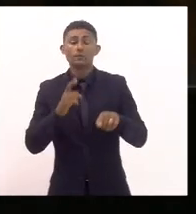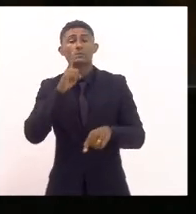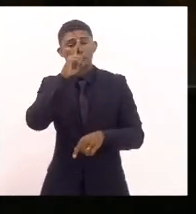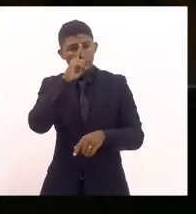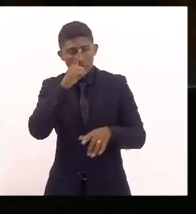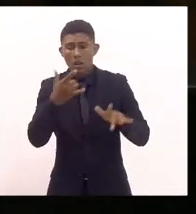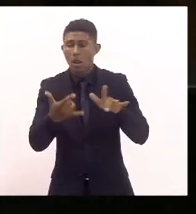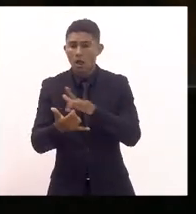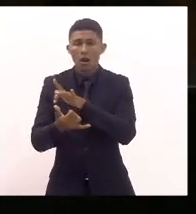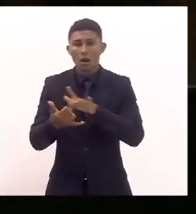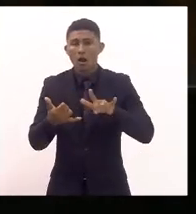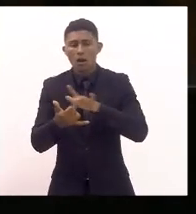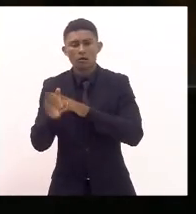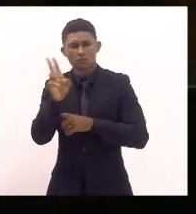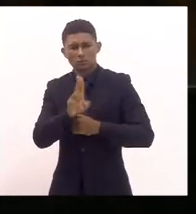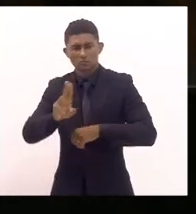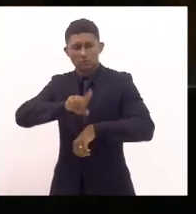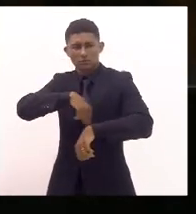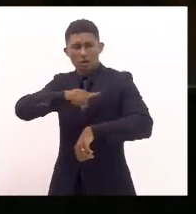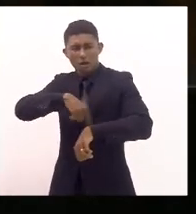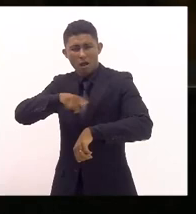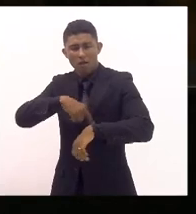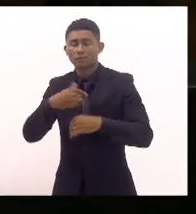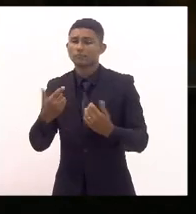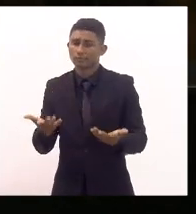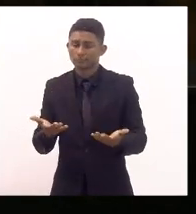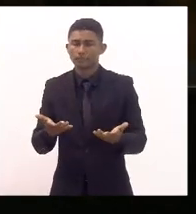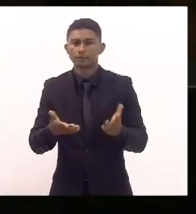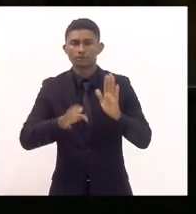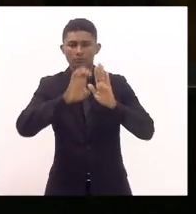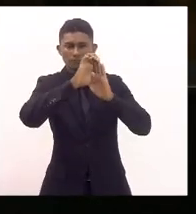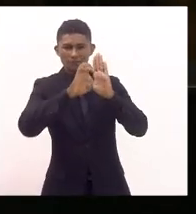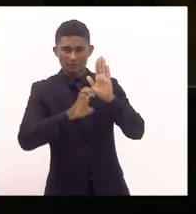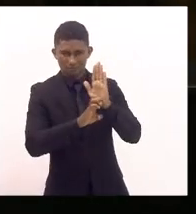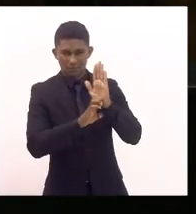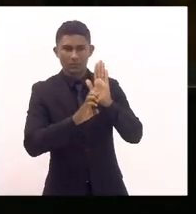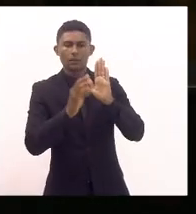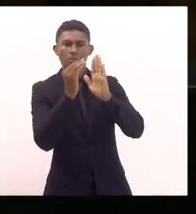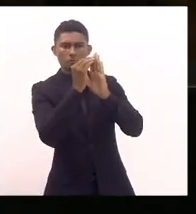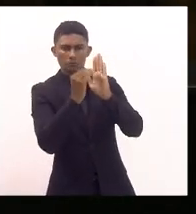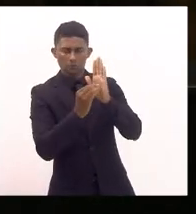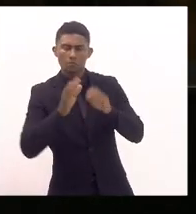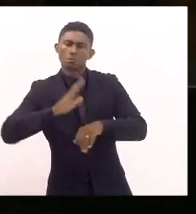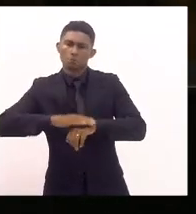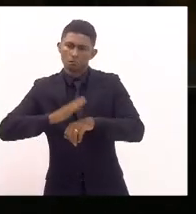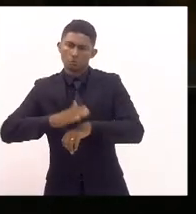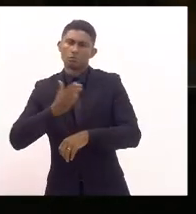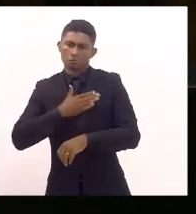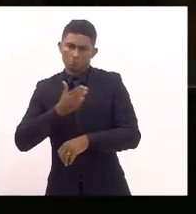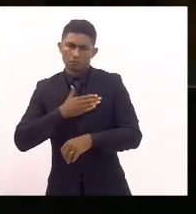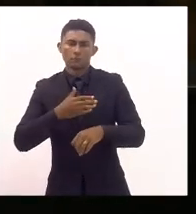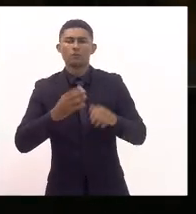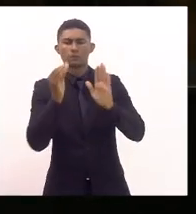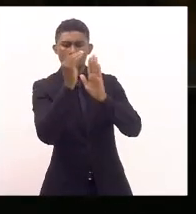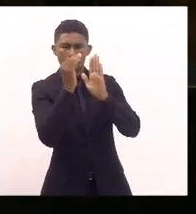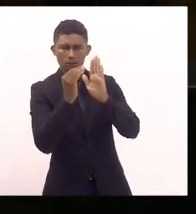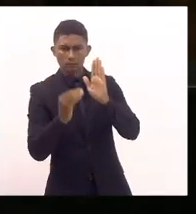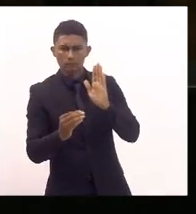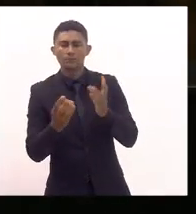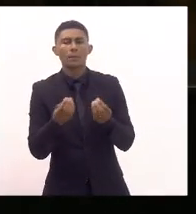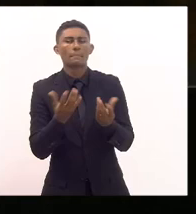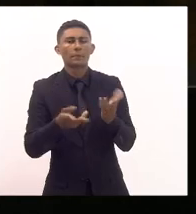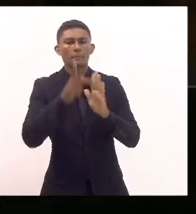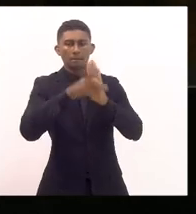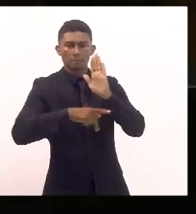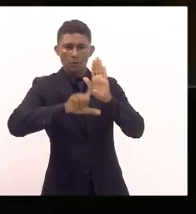providências independentemente das emendas de plenário que fiz ao projeto no intuito de